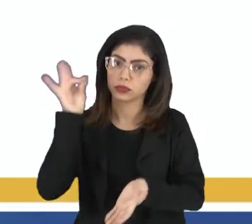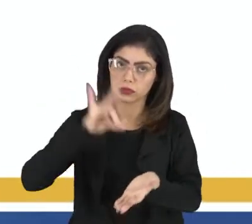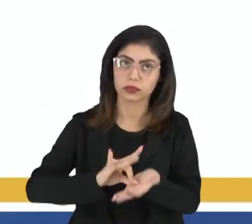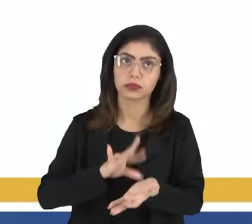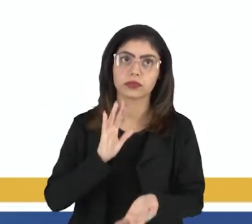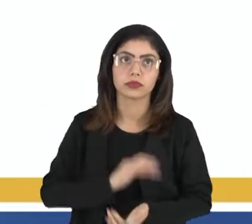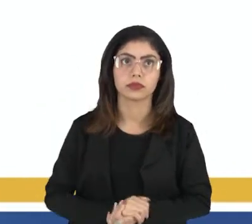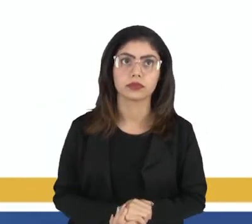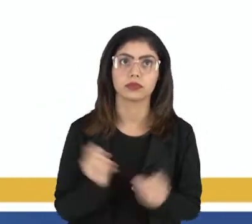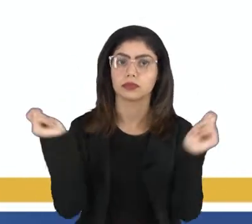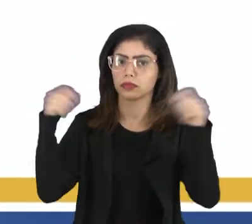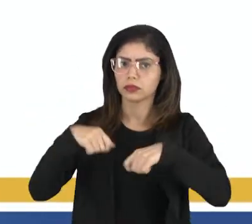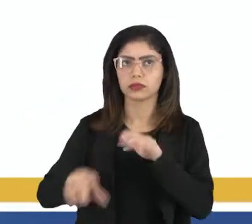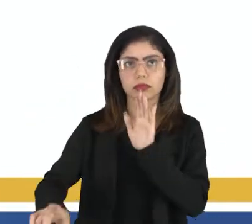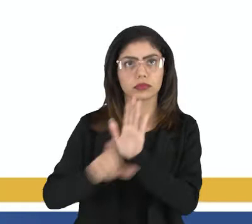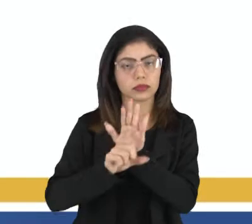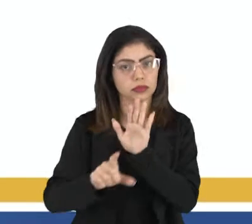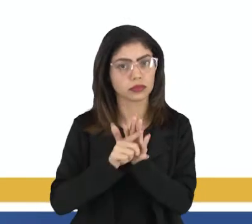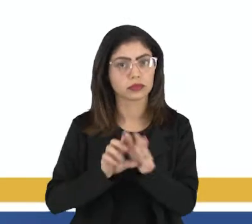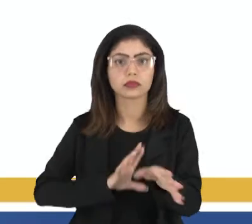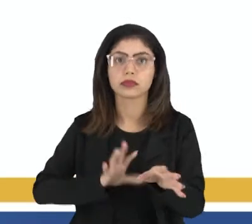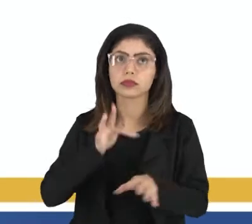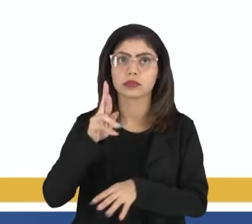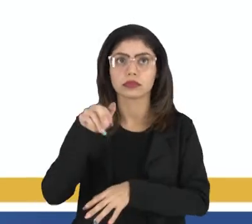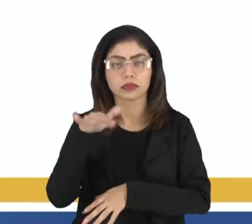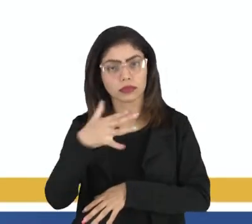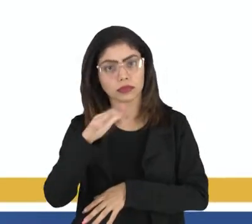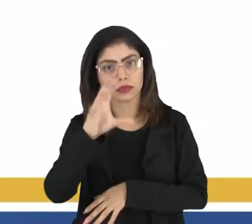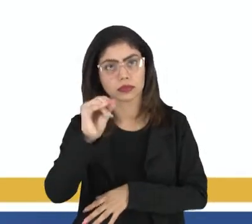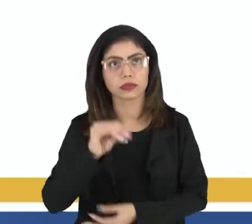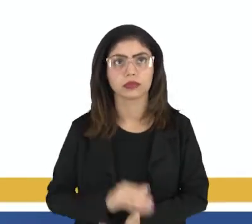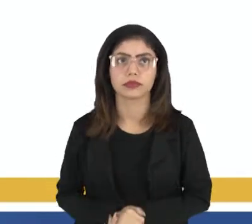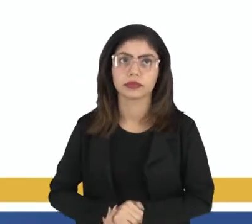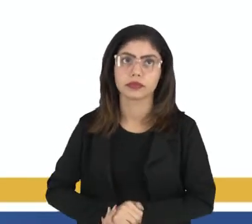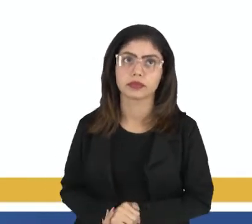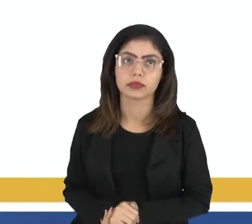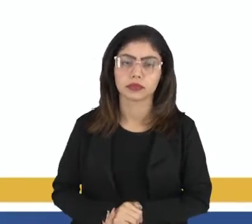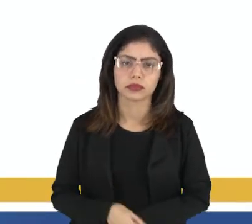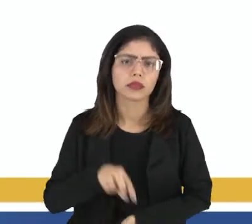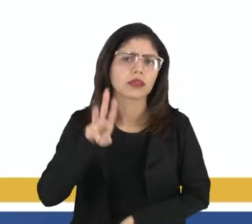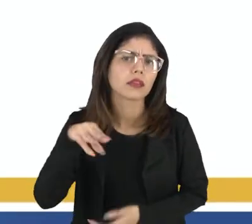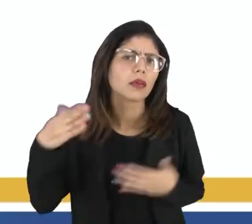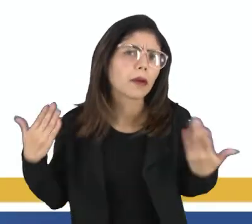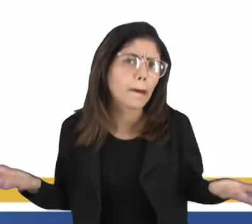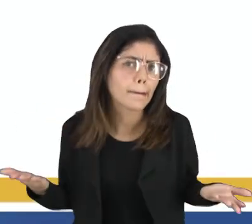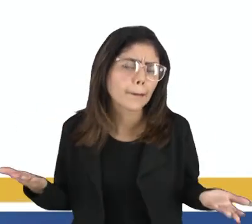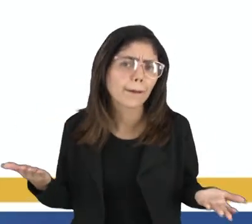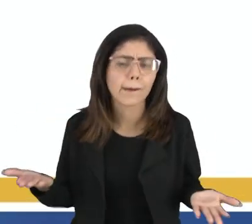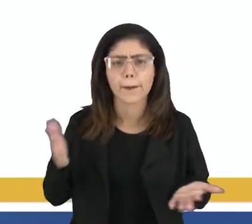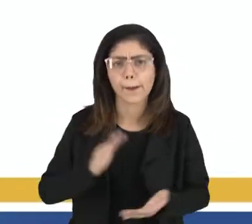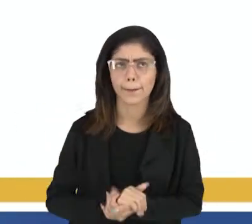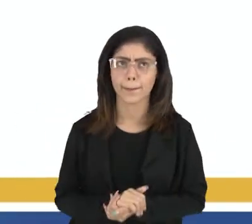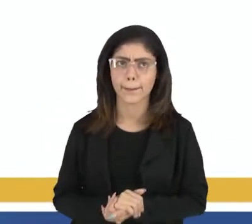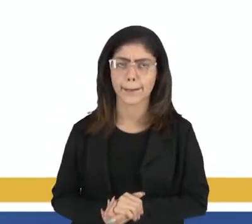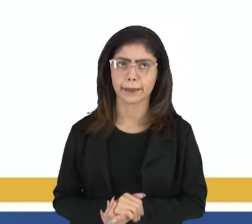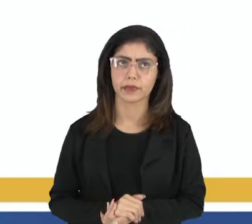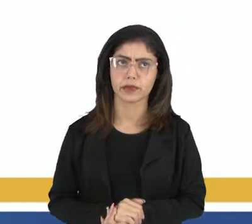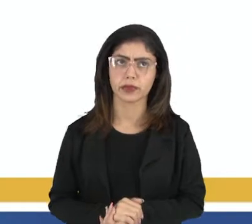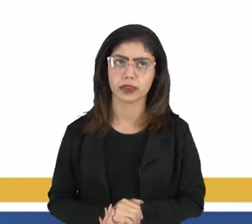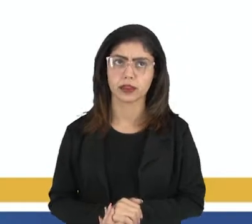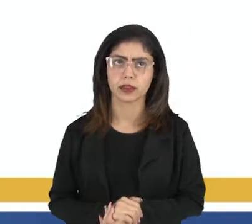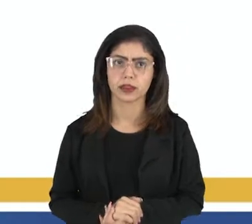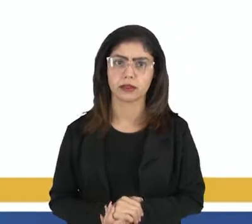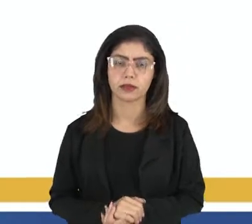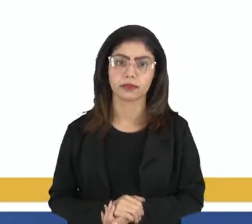números reais e que possui a lei de formação. Quem é essa lei de formação? Tá,